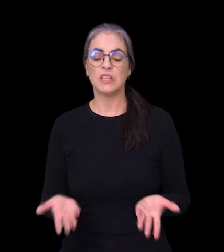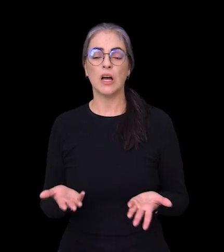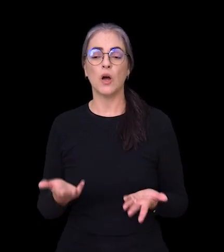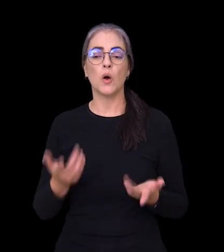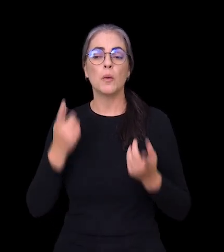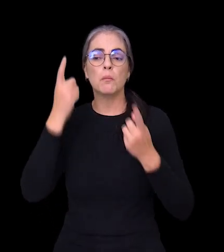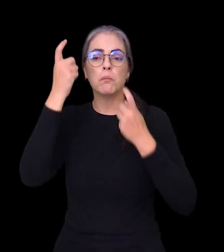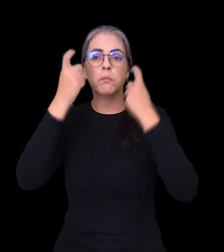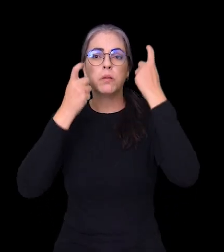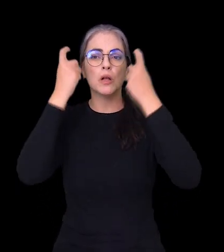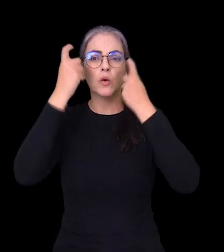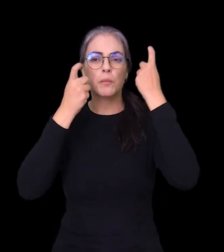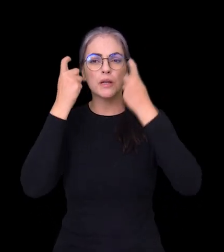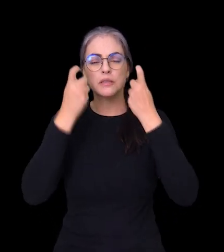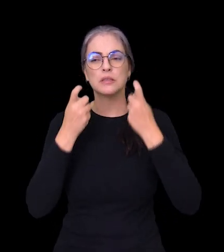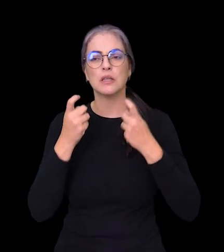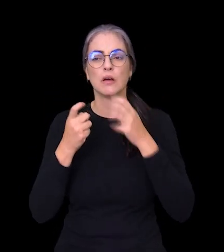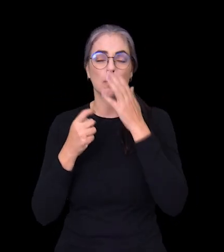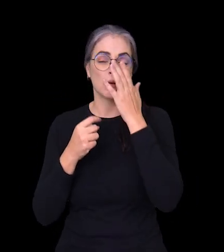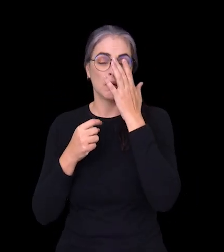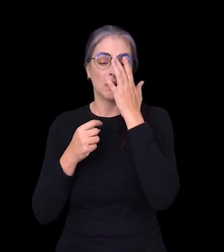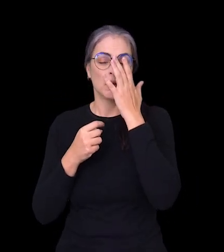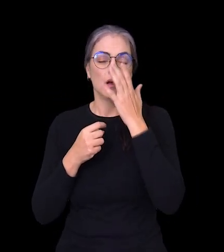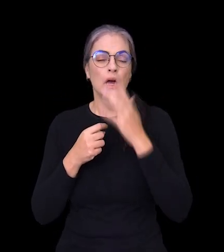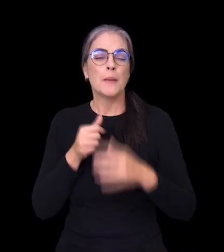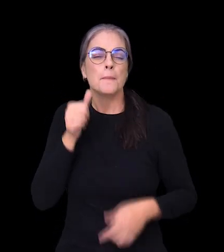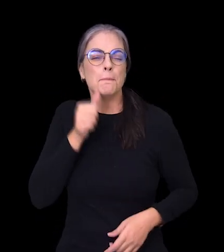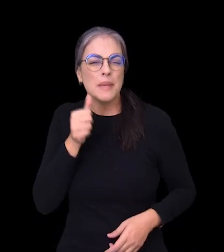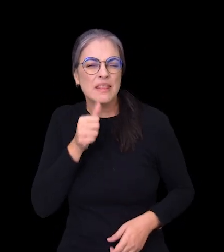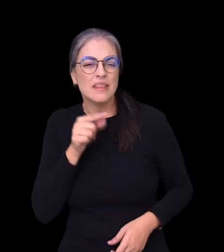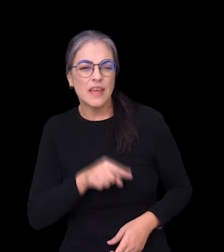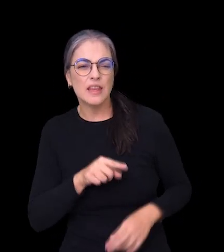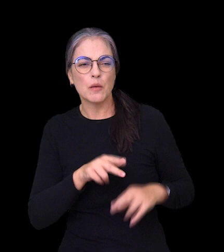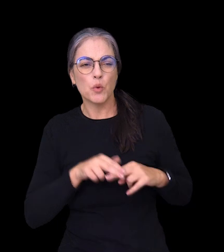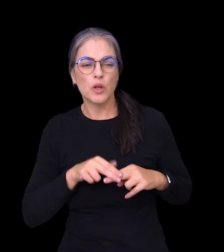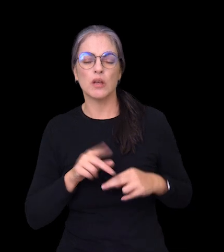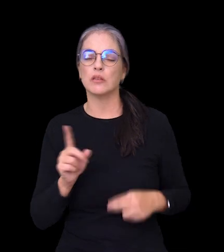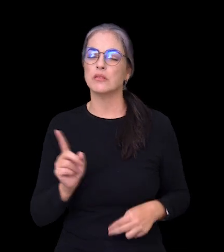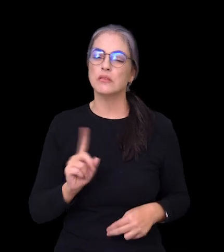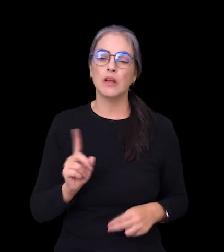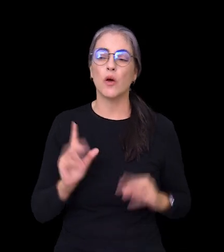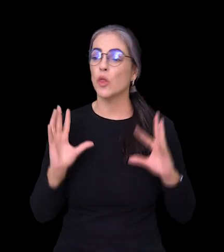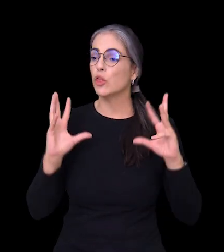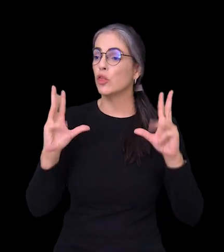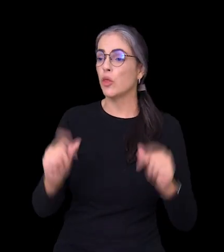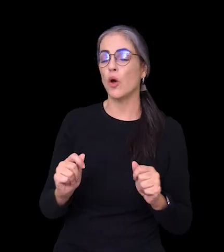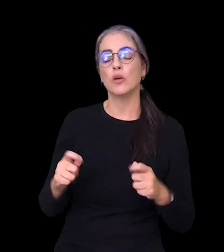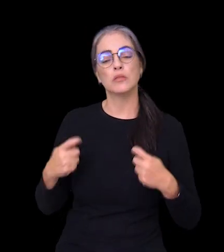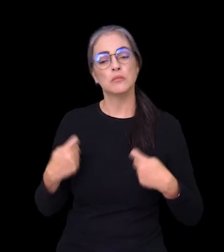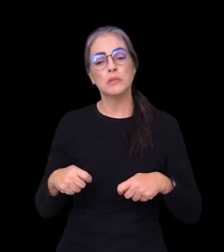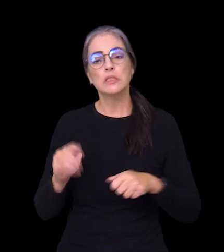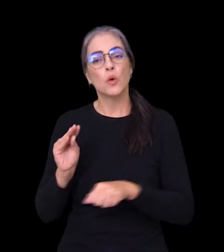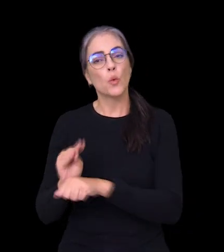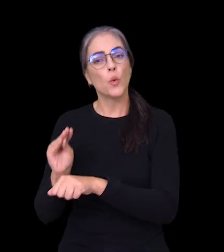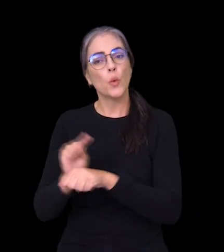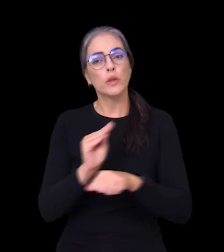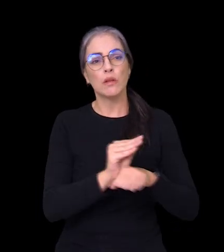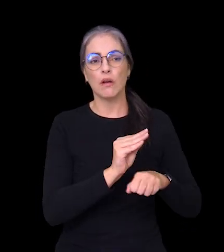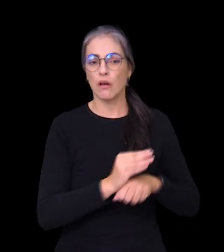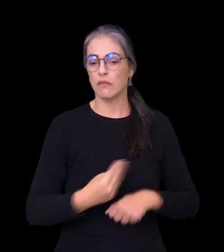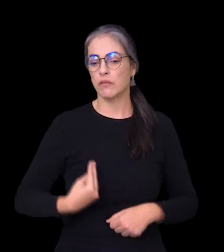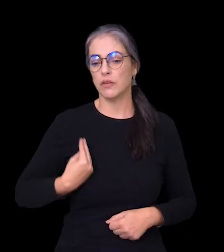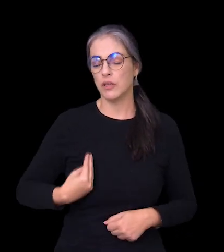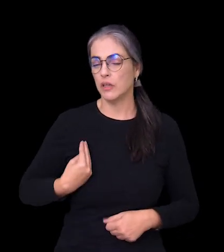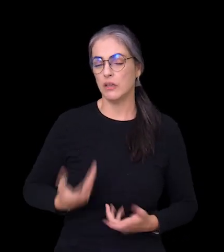as mulheres adolescentes e sobre as meninas, de que é importante a gente dizer que todos nós precisamos de cuidado. Cada fase a gente precisa